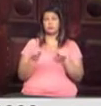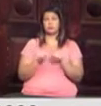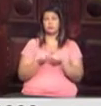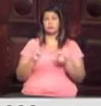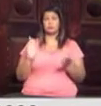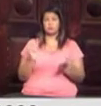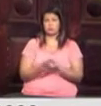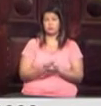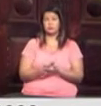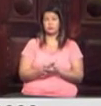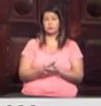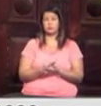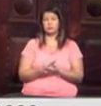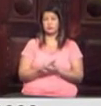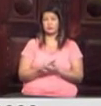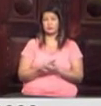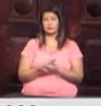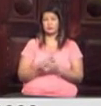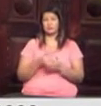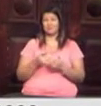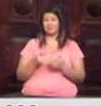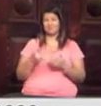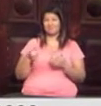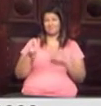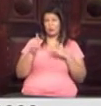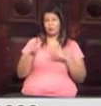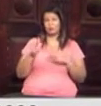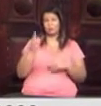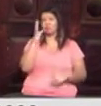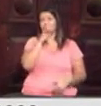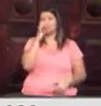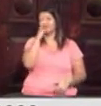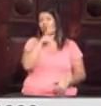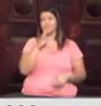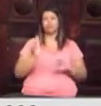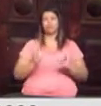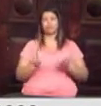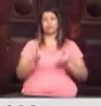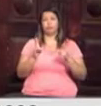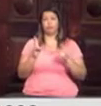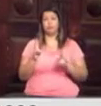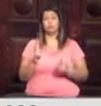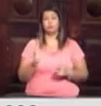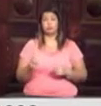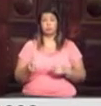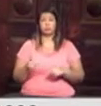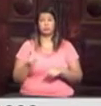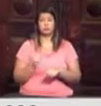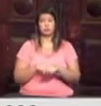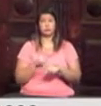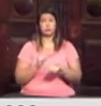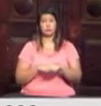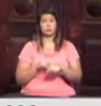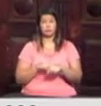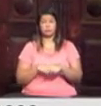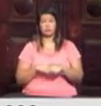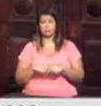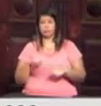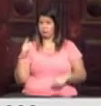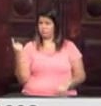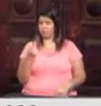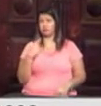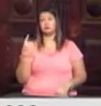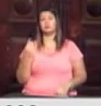a gente querer empurrar esse problema com a barriga. Acho que está na hora, senhora presidente, de chamarmos a